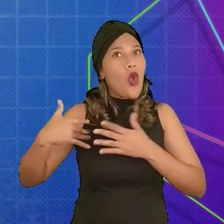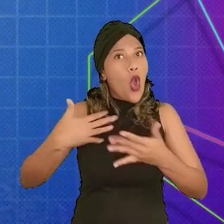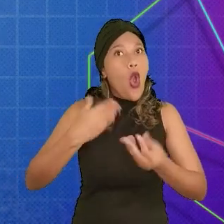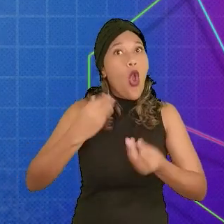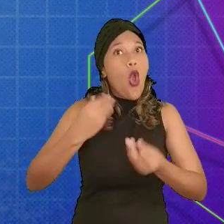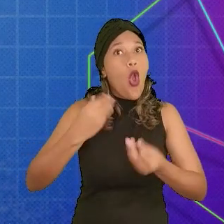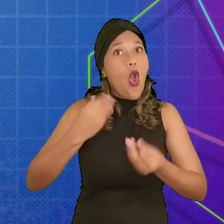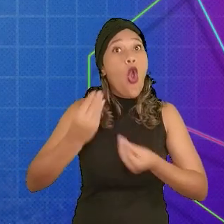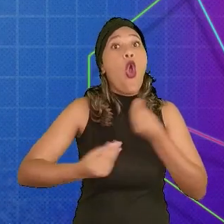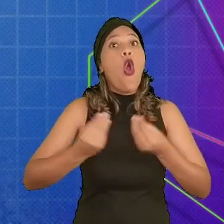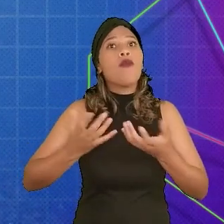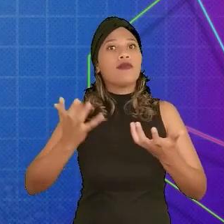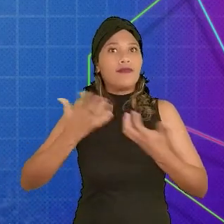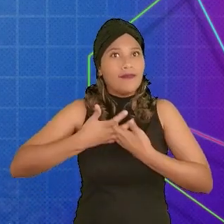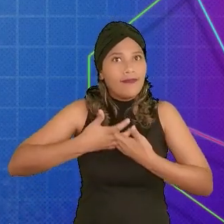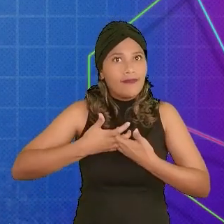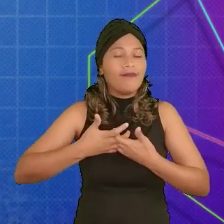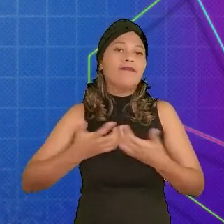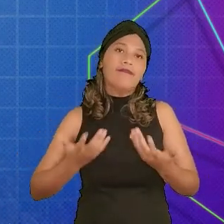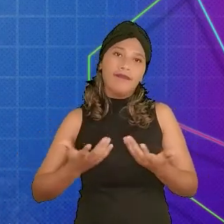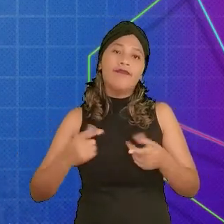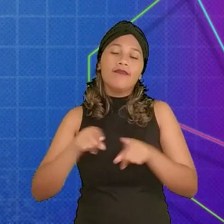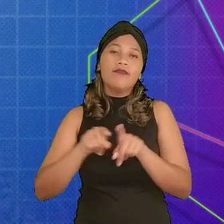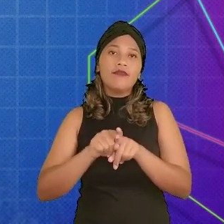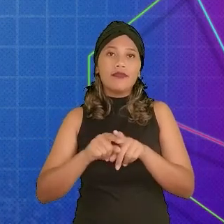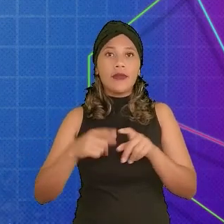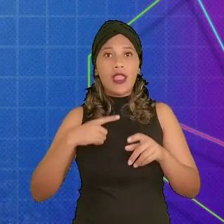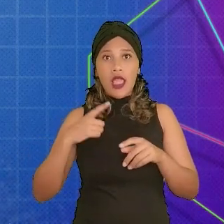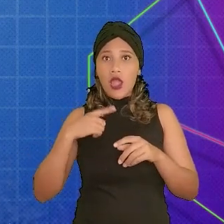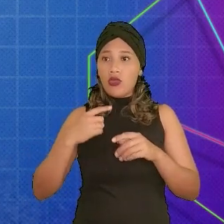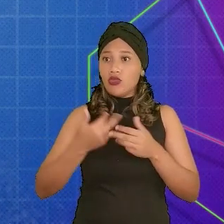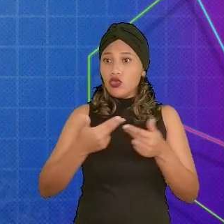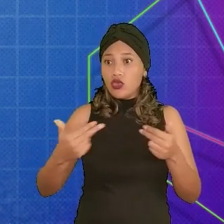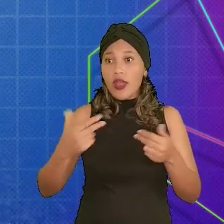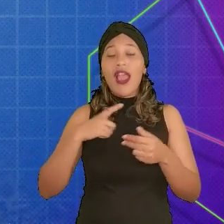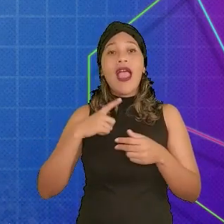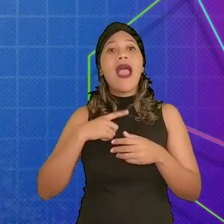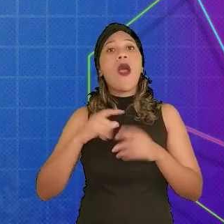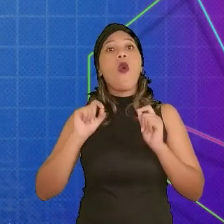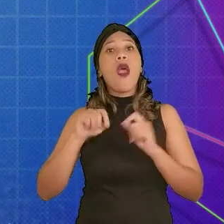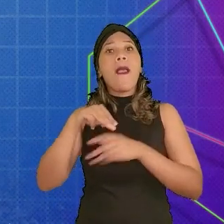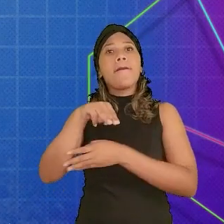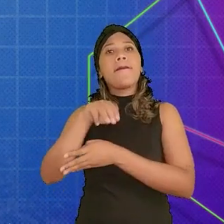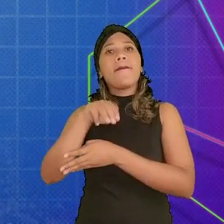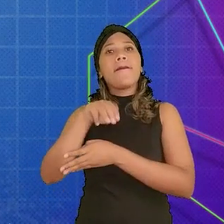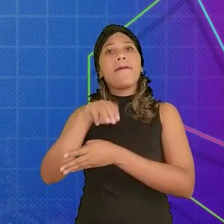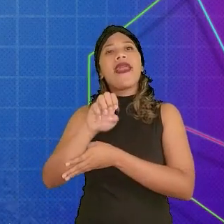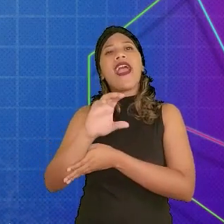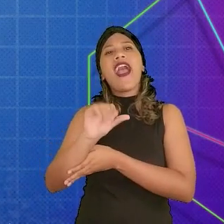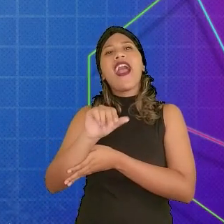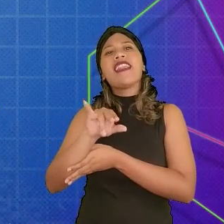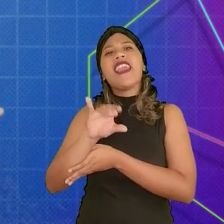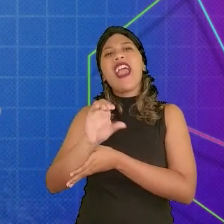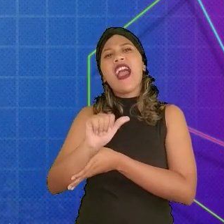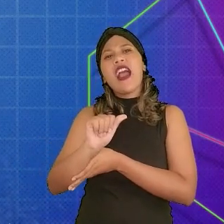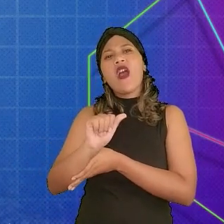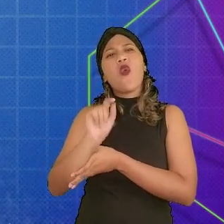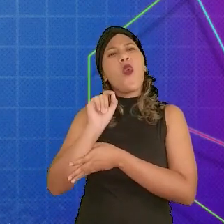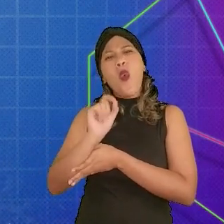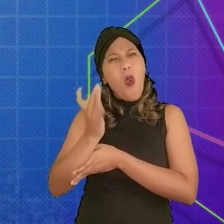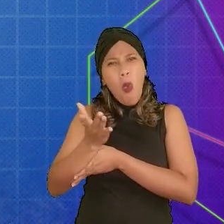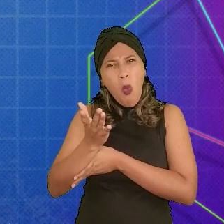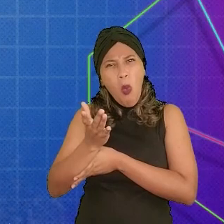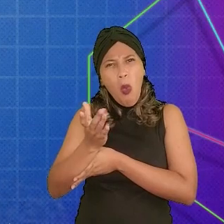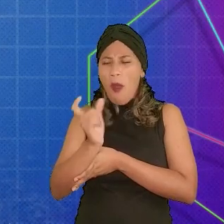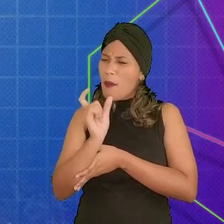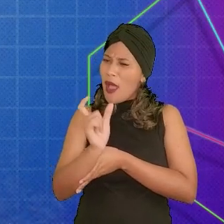jogá-lo. Processo: As definições que um game designer dá ao seu jogo são chamadas de mecânicas. mecânicas. E o que é mecânica,